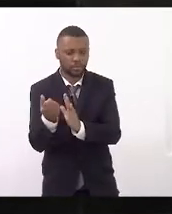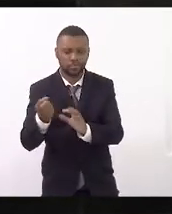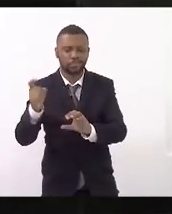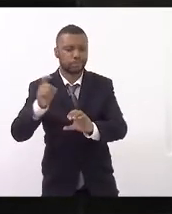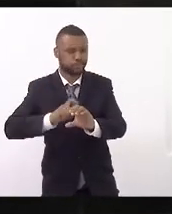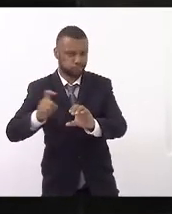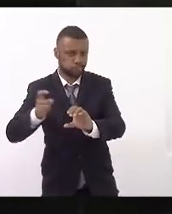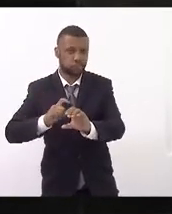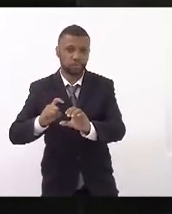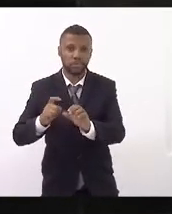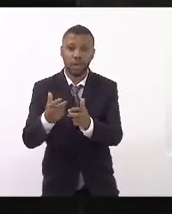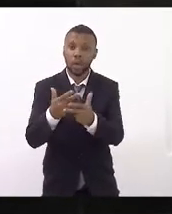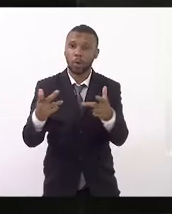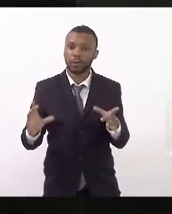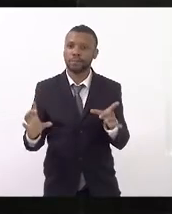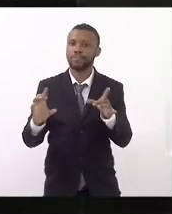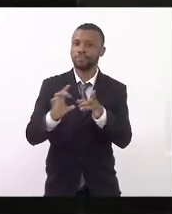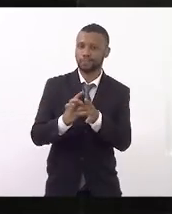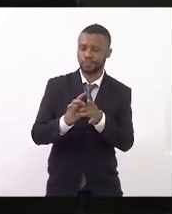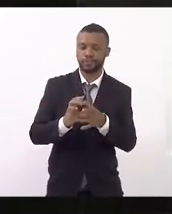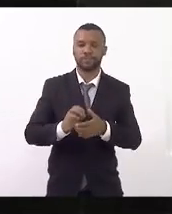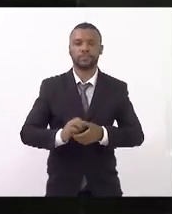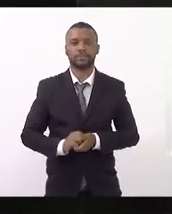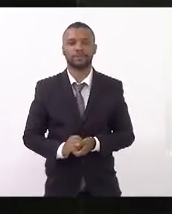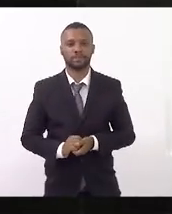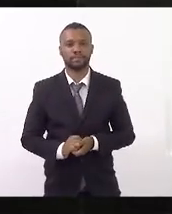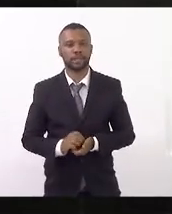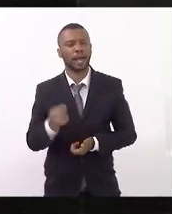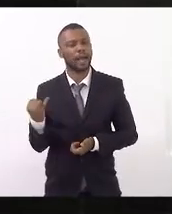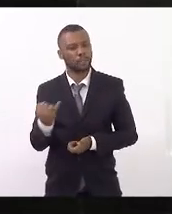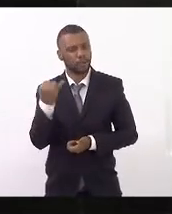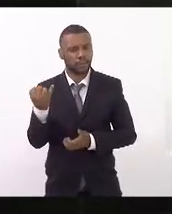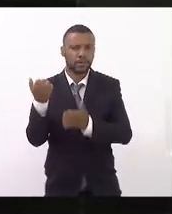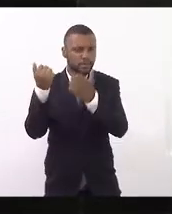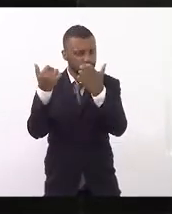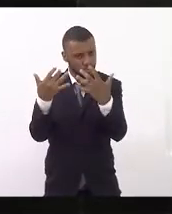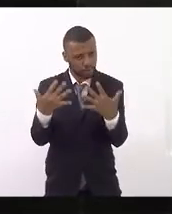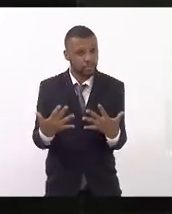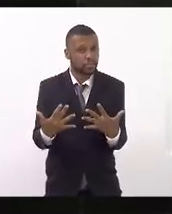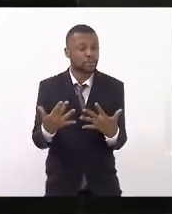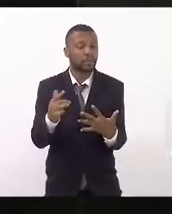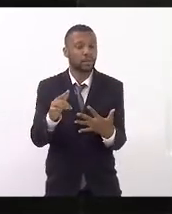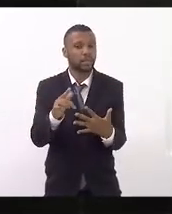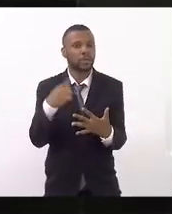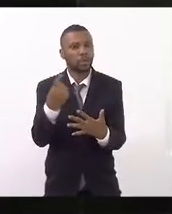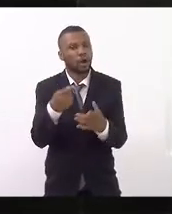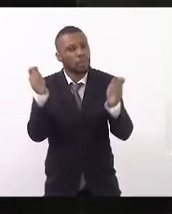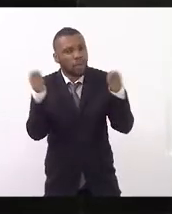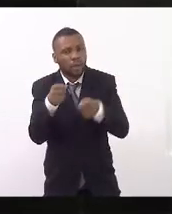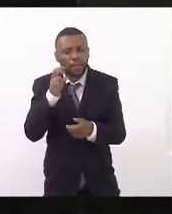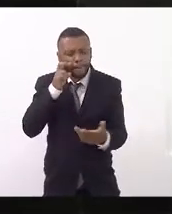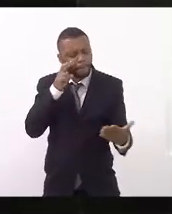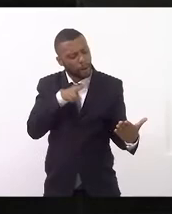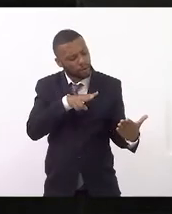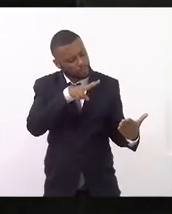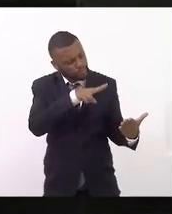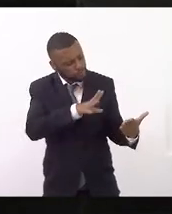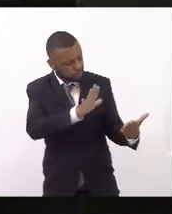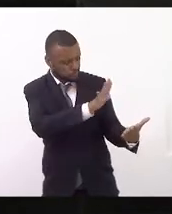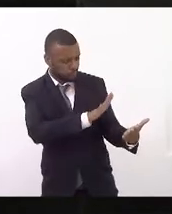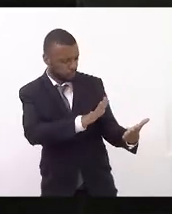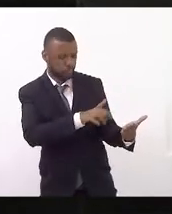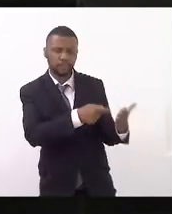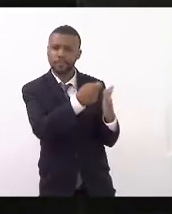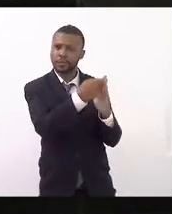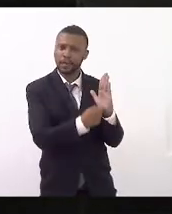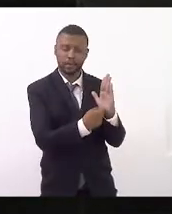Importante dizer, senhor presidente, que podemos já vislumbrar, numa primeira olhada a esse projeto, que